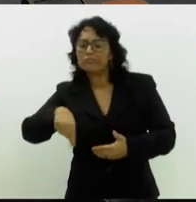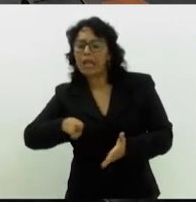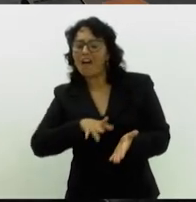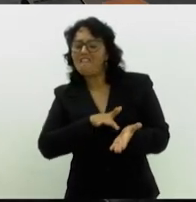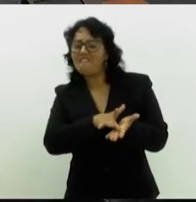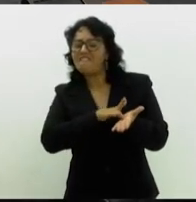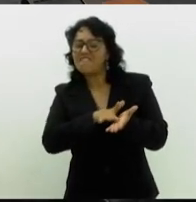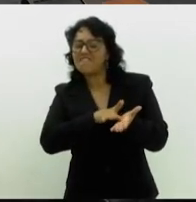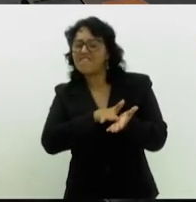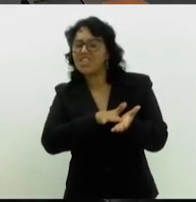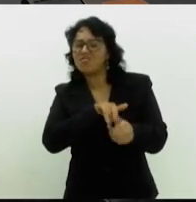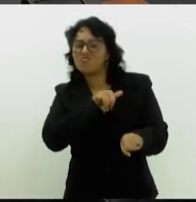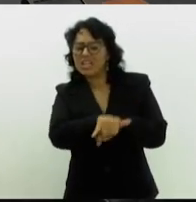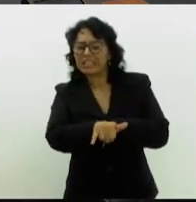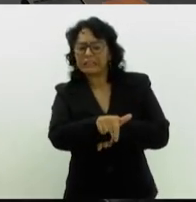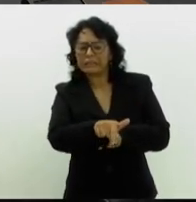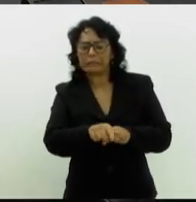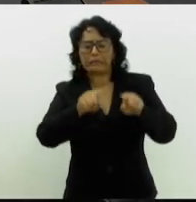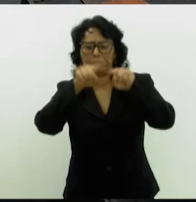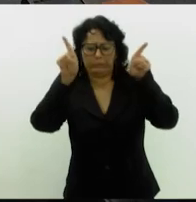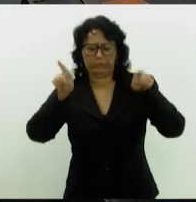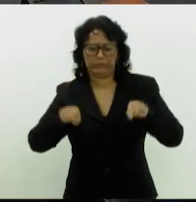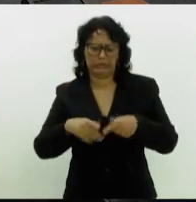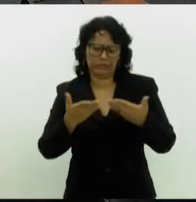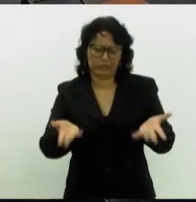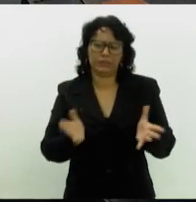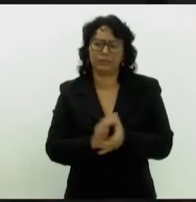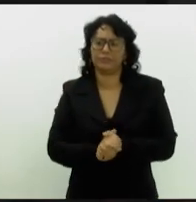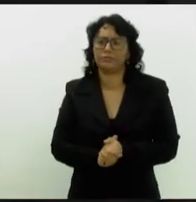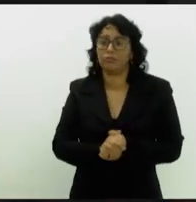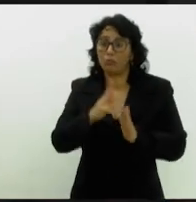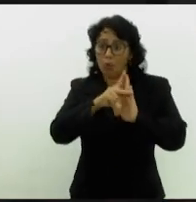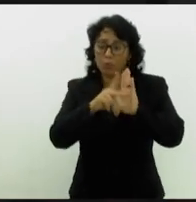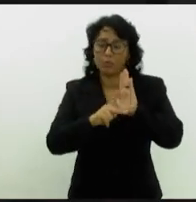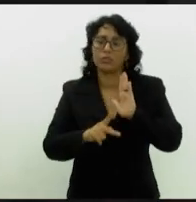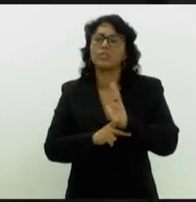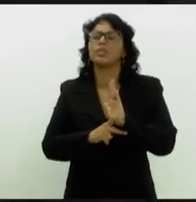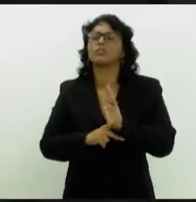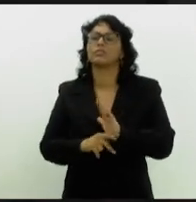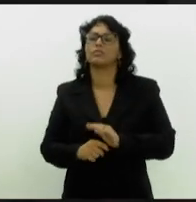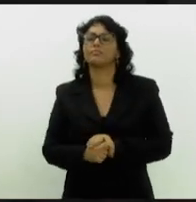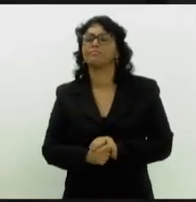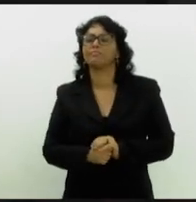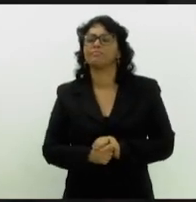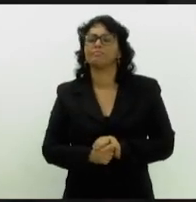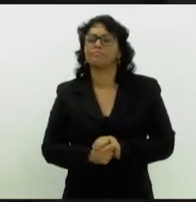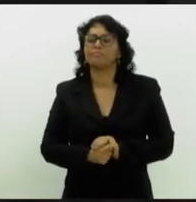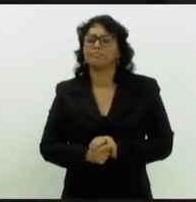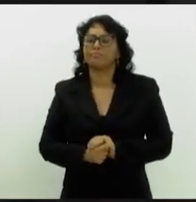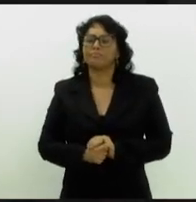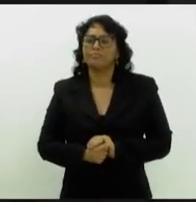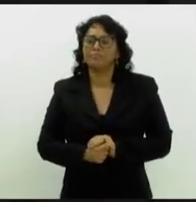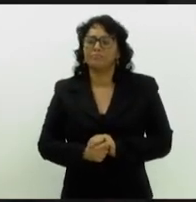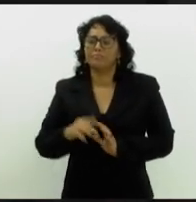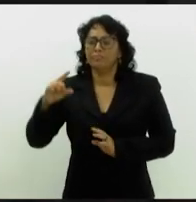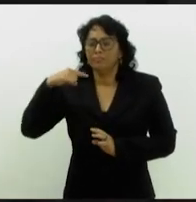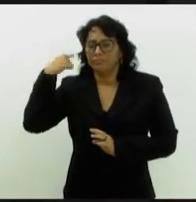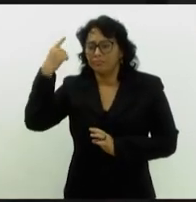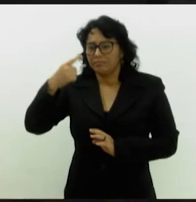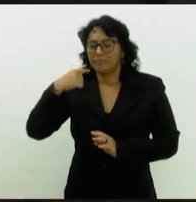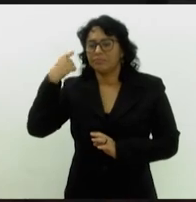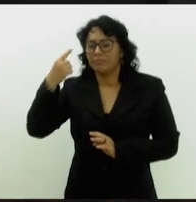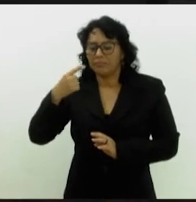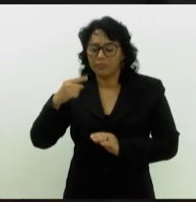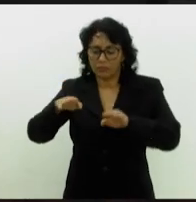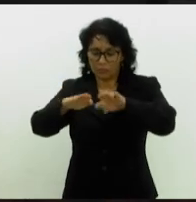inclusão da Ordem do dia do projeto número 1432 de 23 do deputado Guilherme del Senor que a própria Como estão aprovada a sobre a